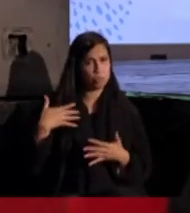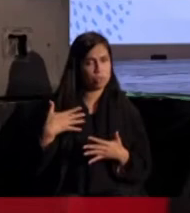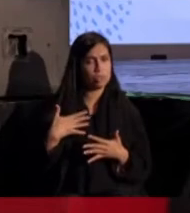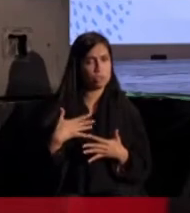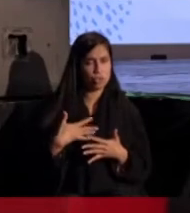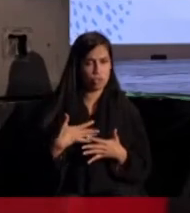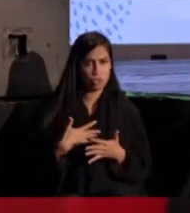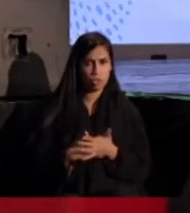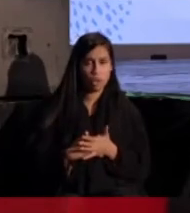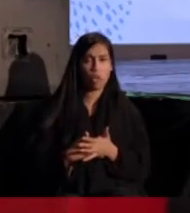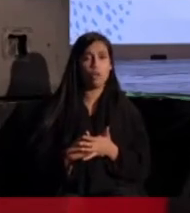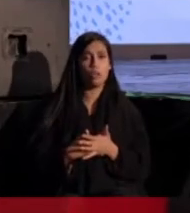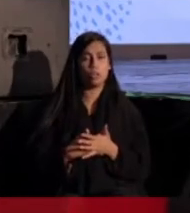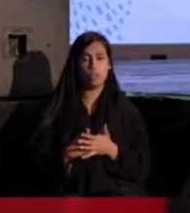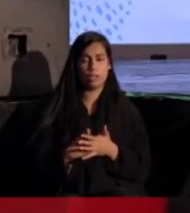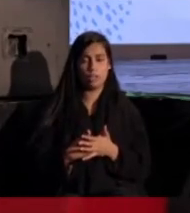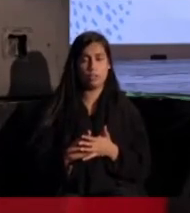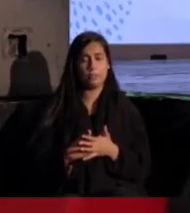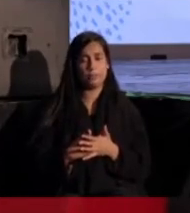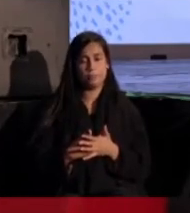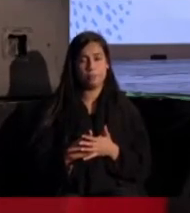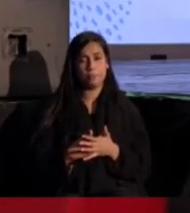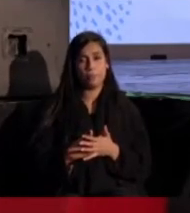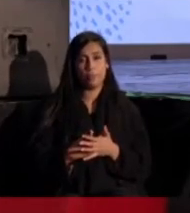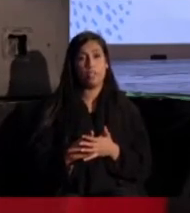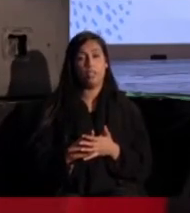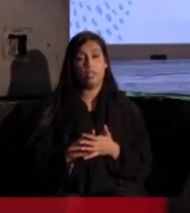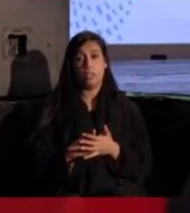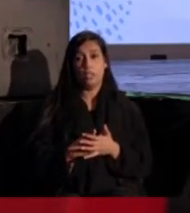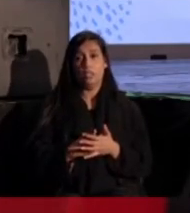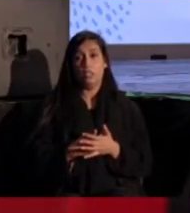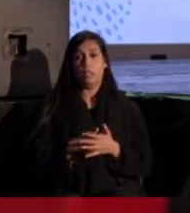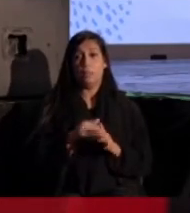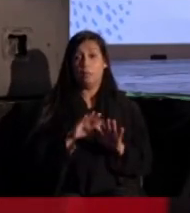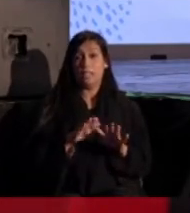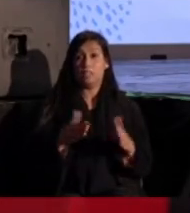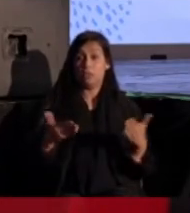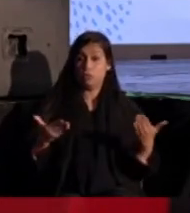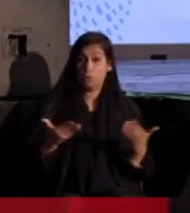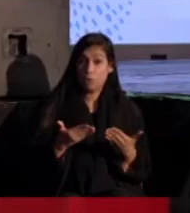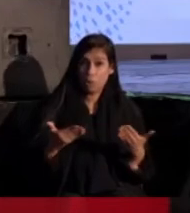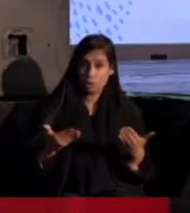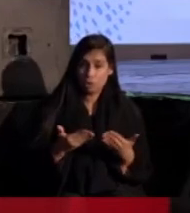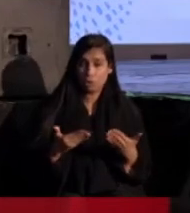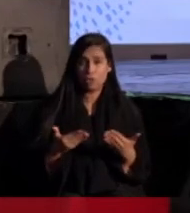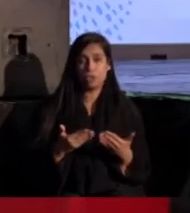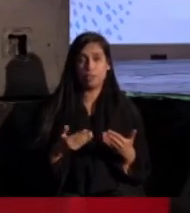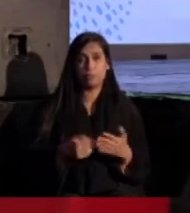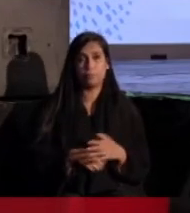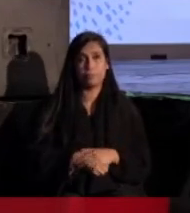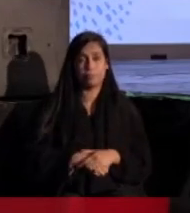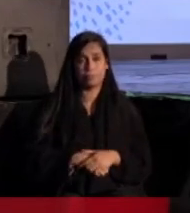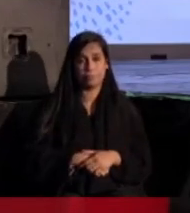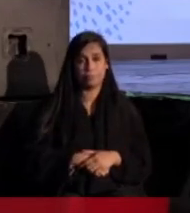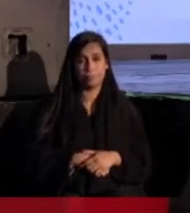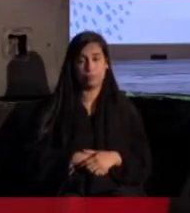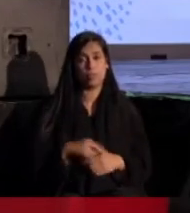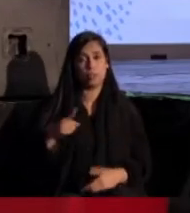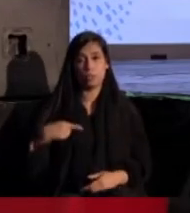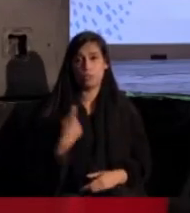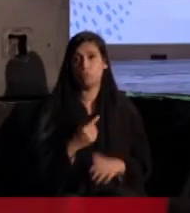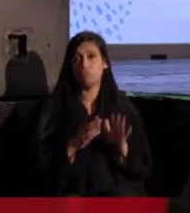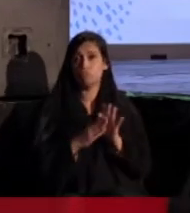a socialismos e comunismos, né? Mas hoje nós estamos diante do comum. O comum reemerge hoje como